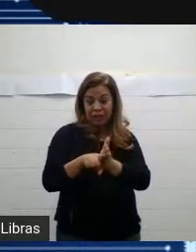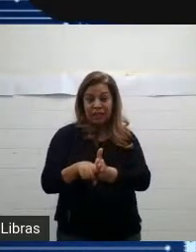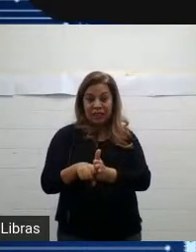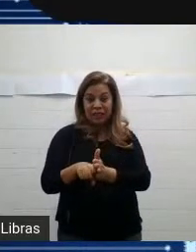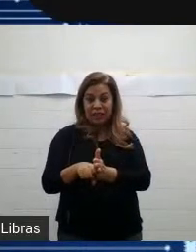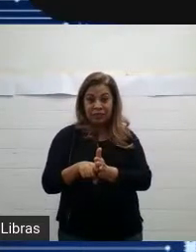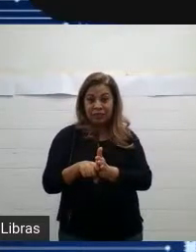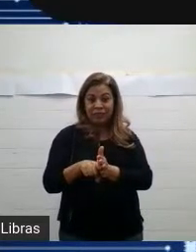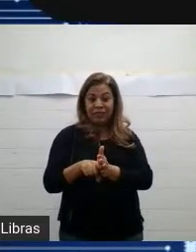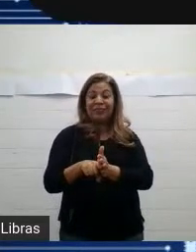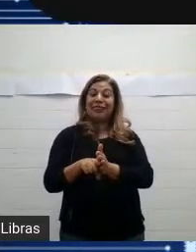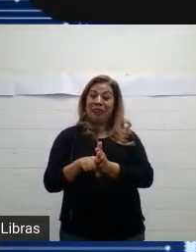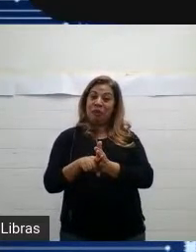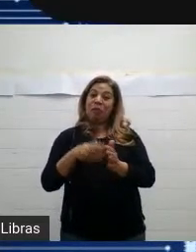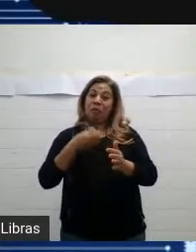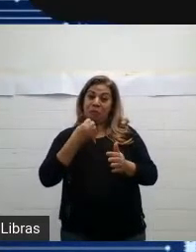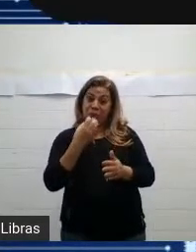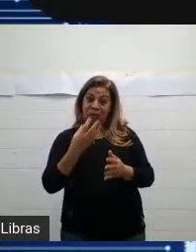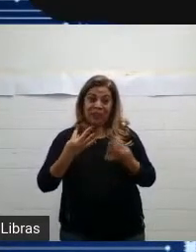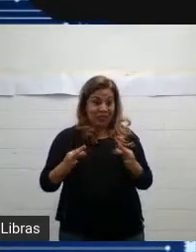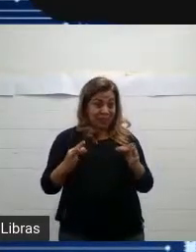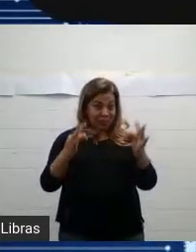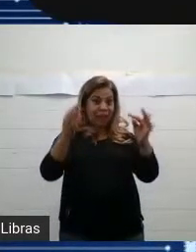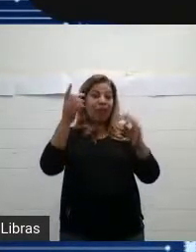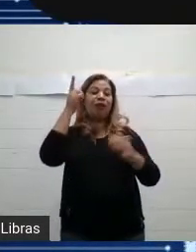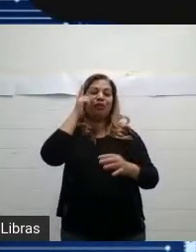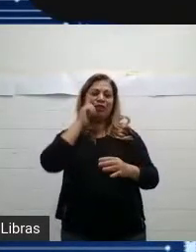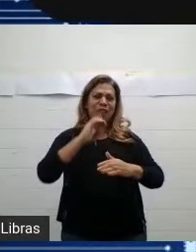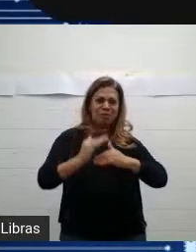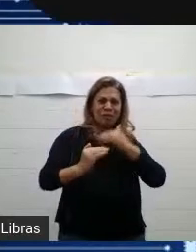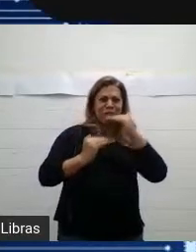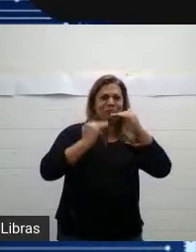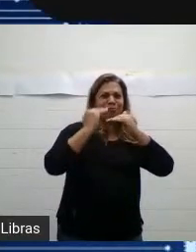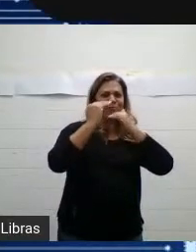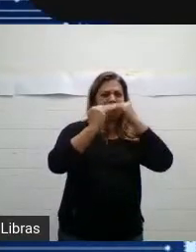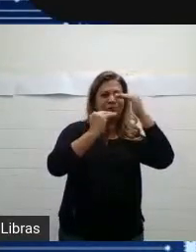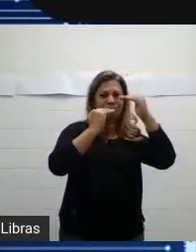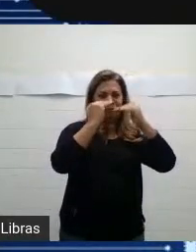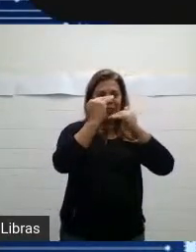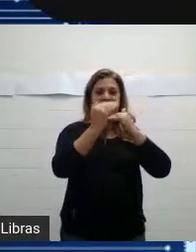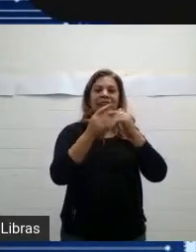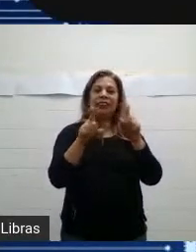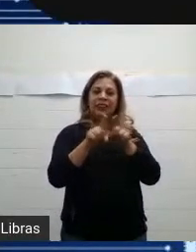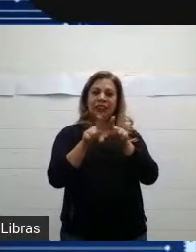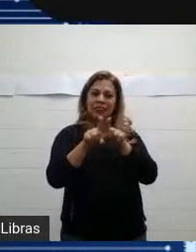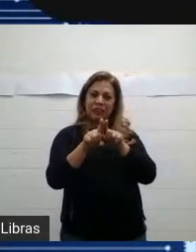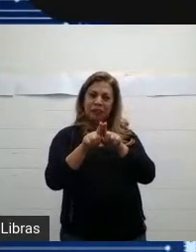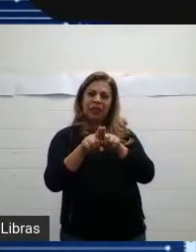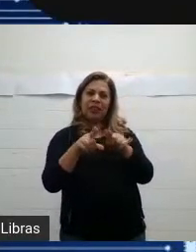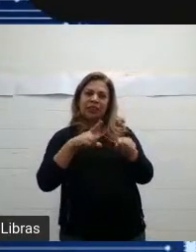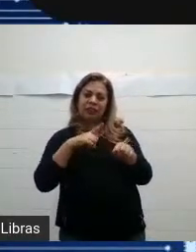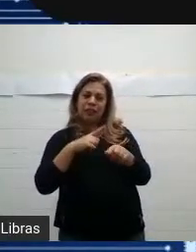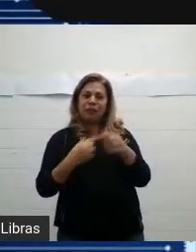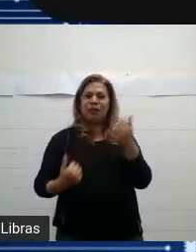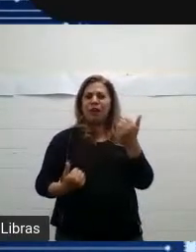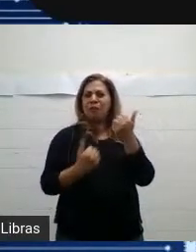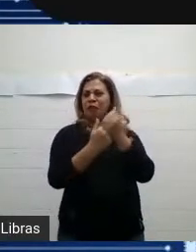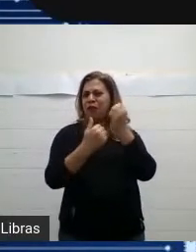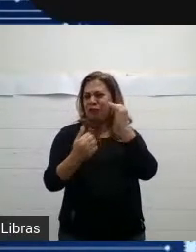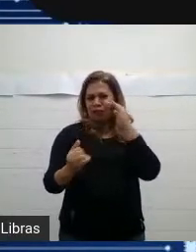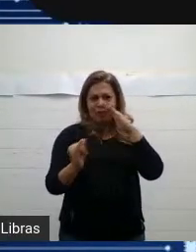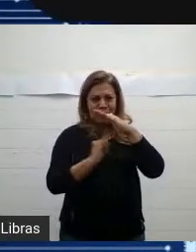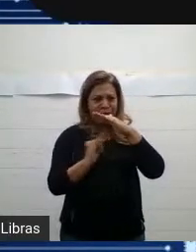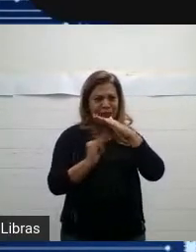às tecnologias mesmo, nós conseguimos avançar, né, e contando com o apoio também do próprio Instituto, de